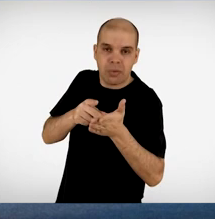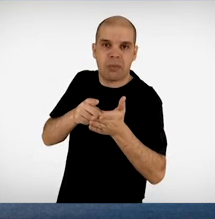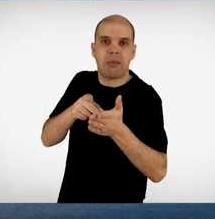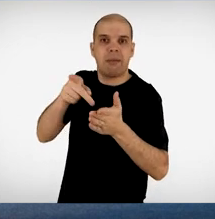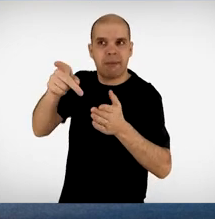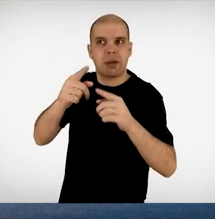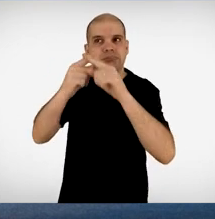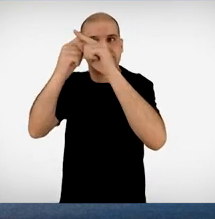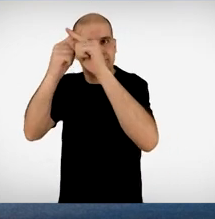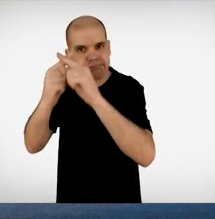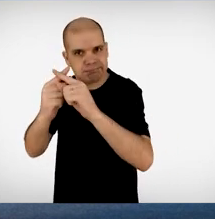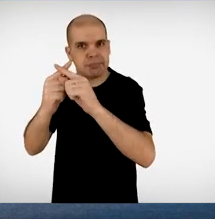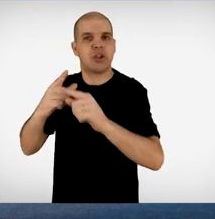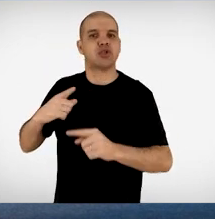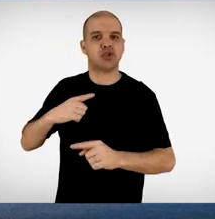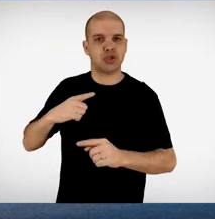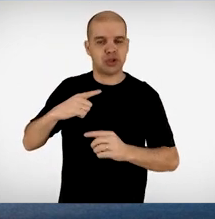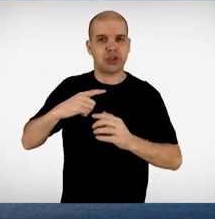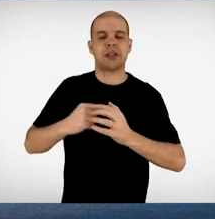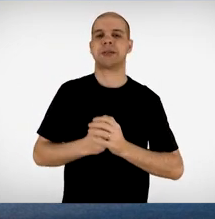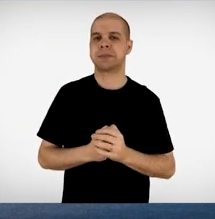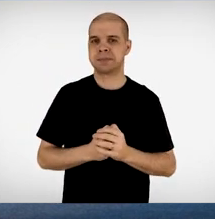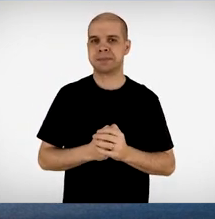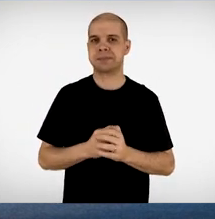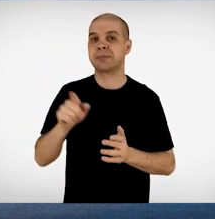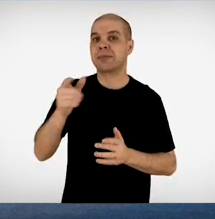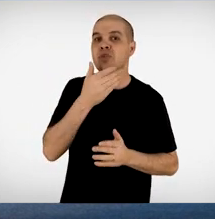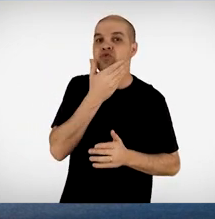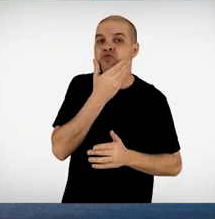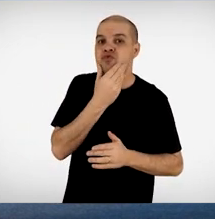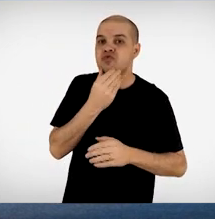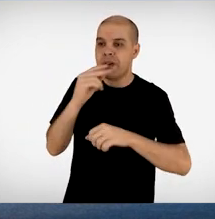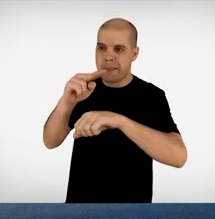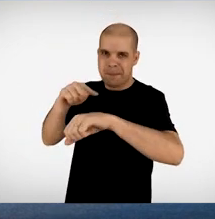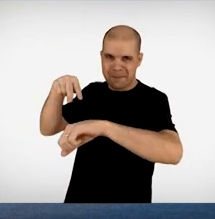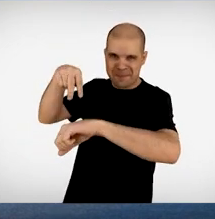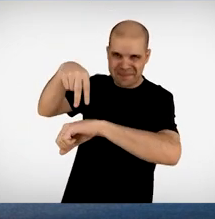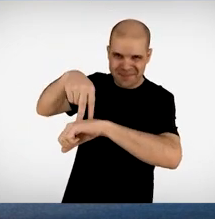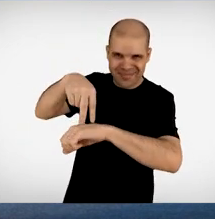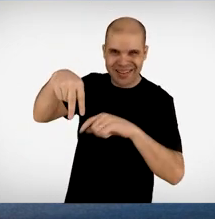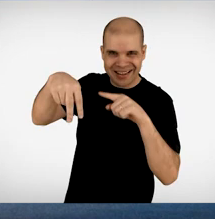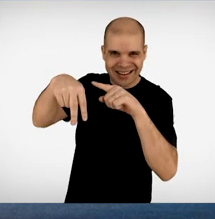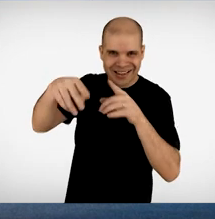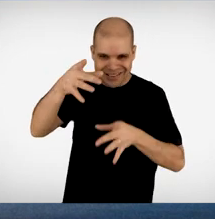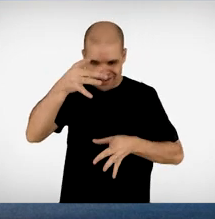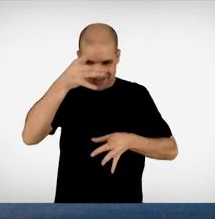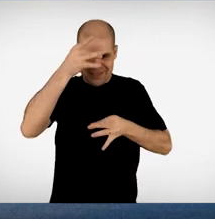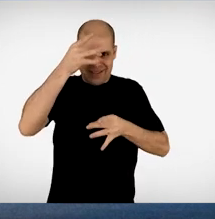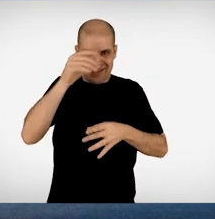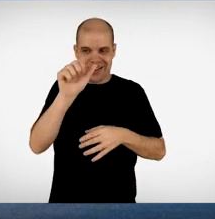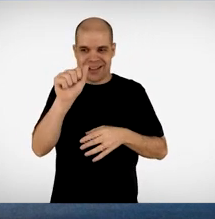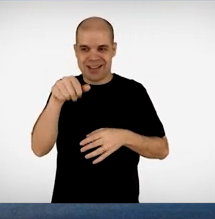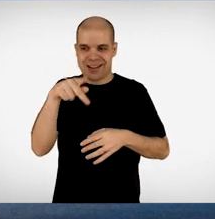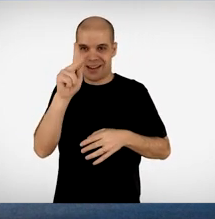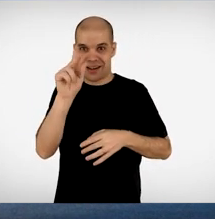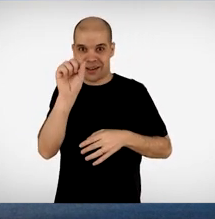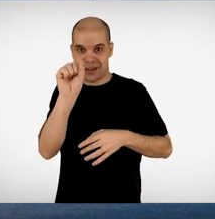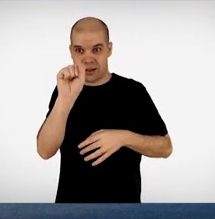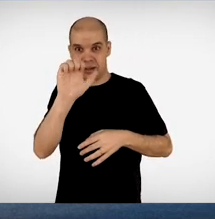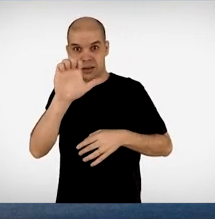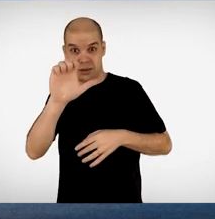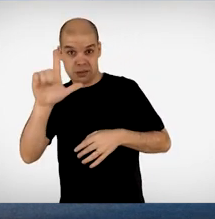excelentes, a Renate é maravilhosa, mas o que faz o Axel é um ator excepcional.